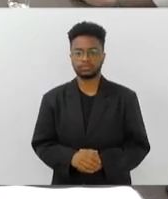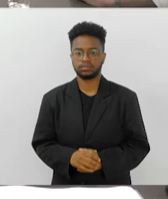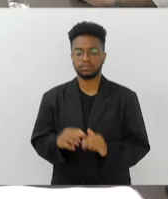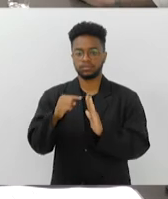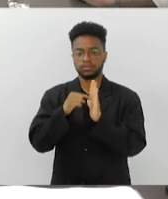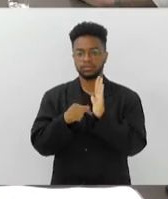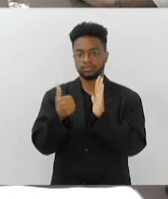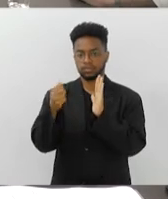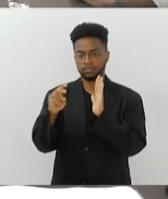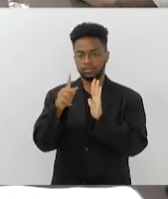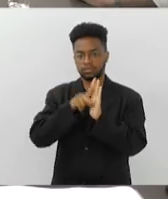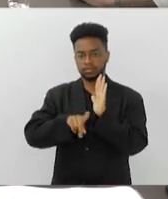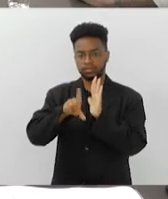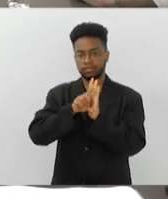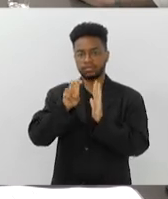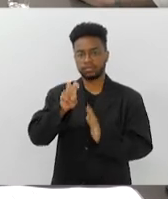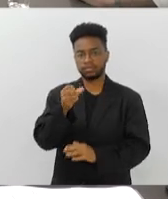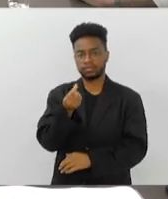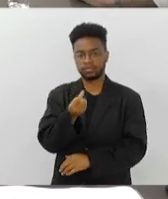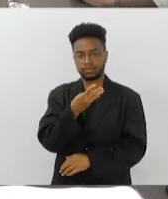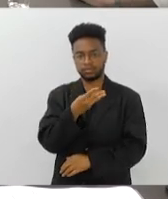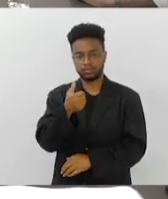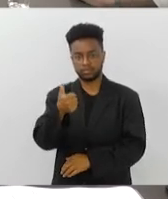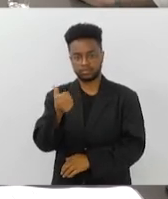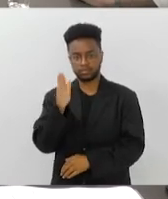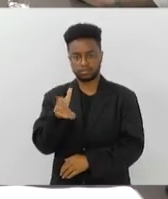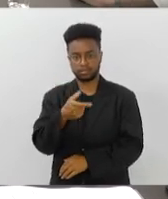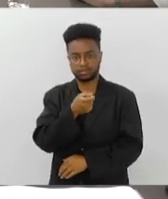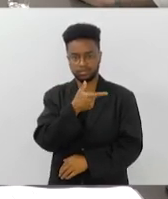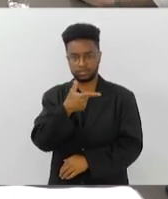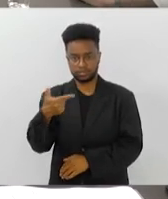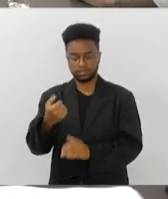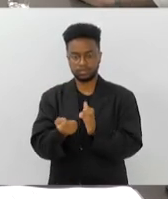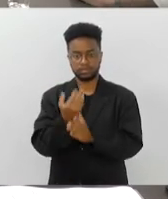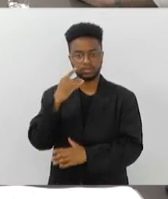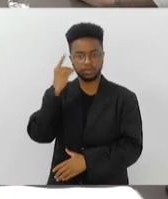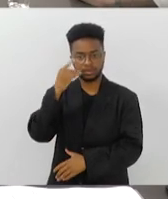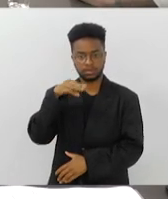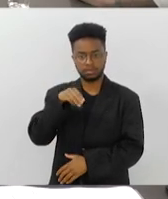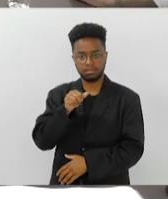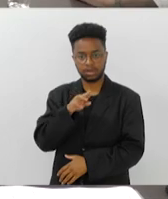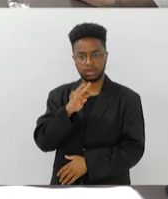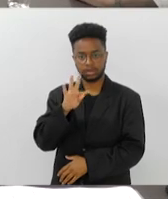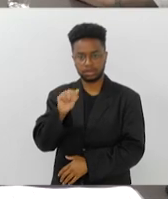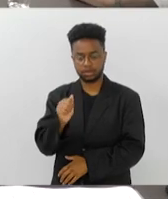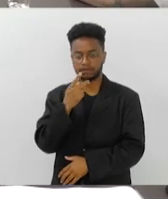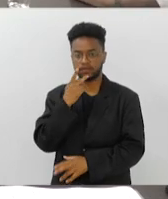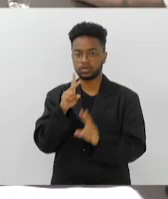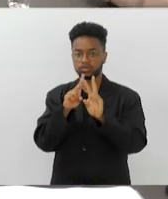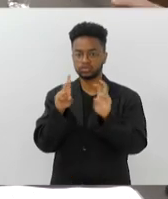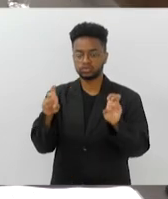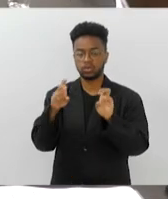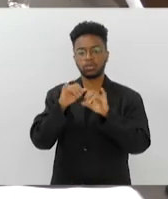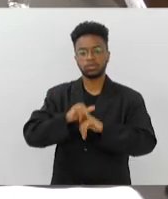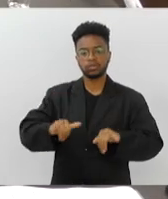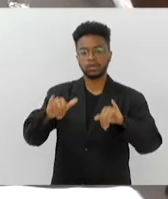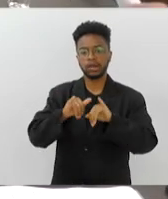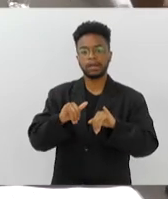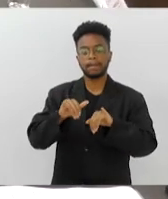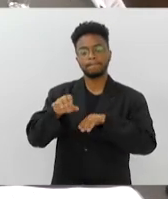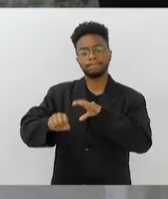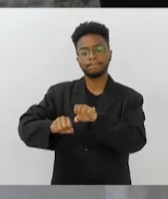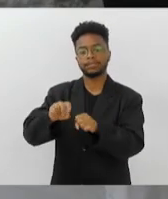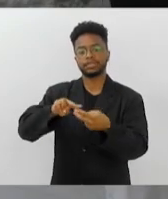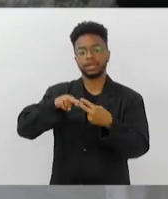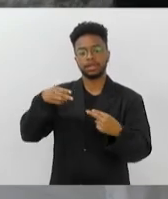15 da pauta, projeto de lei 5.631 de 22, de autoria da deputada Marta Rocha, que dispõe sobre a campanha estadual de coleta de DNA